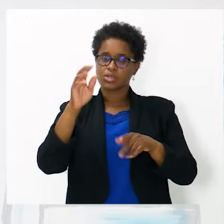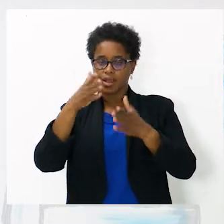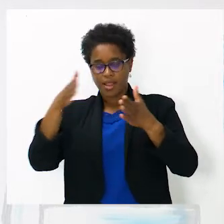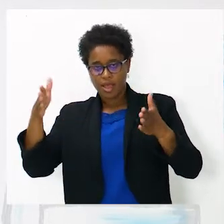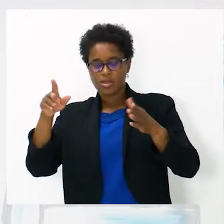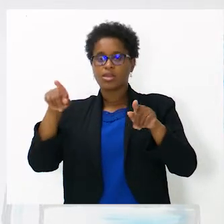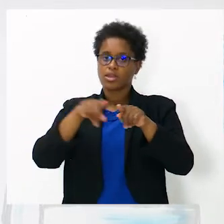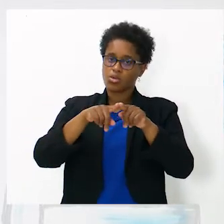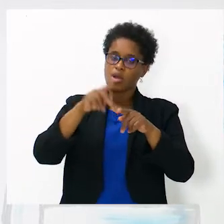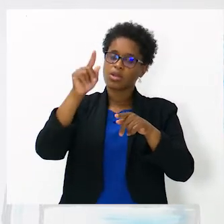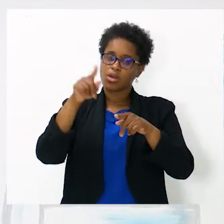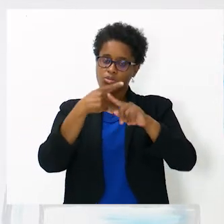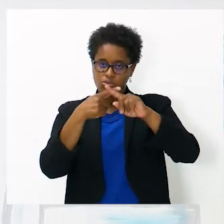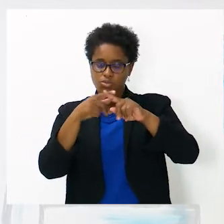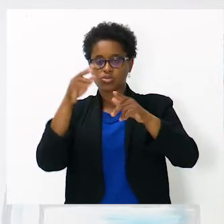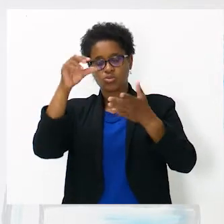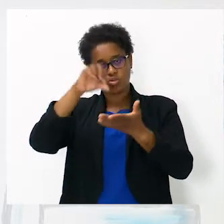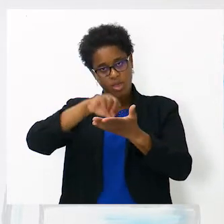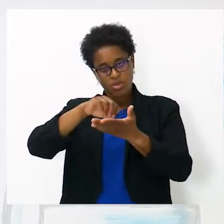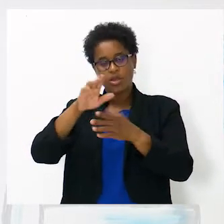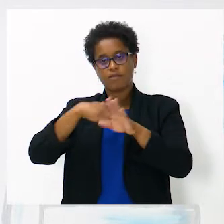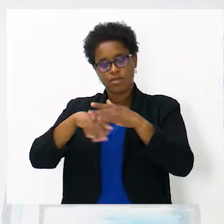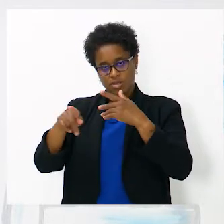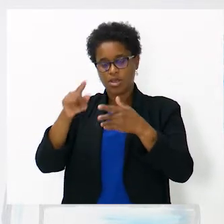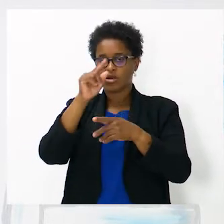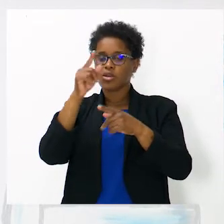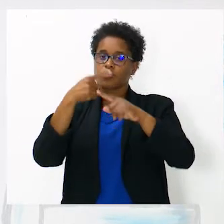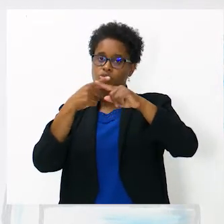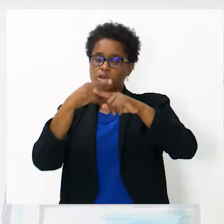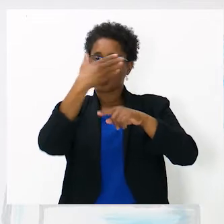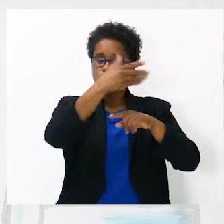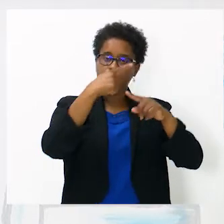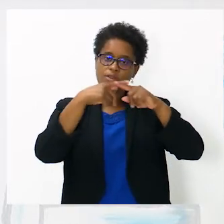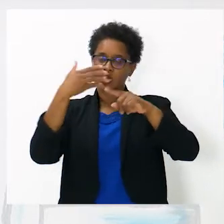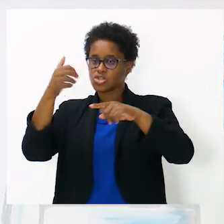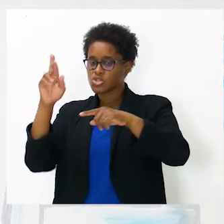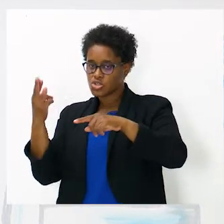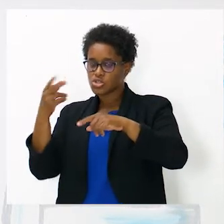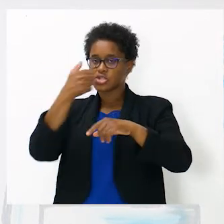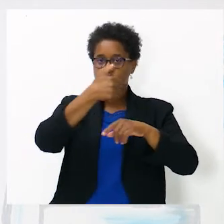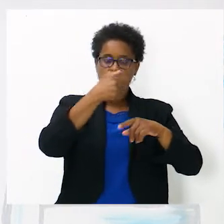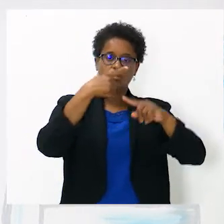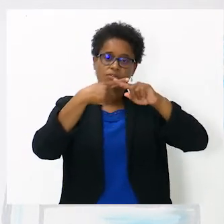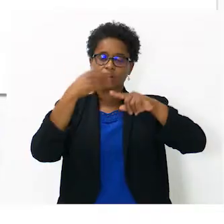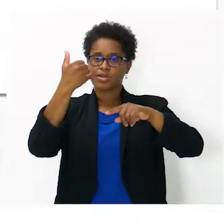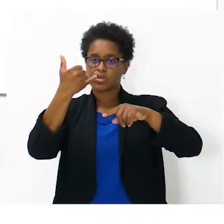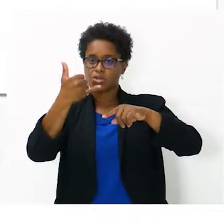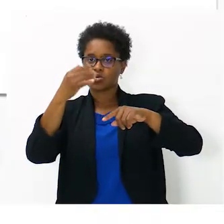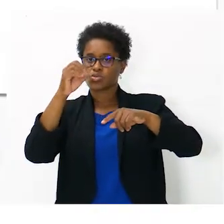dos meios. Feito esse cálculo, multiplicamos 1 por x e 5 por